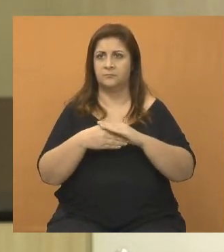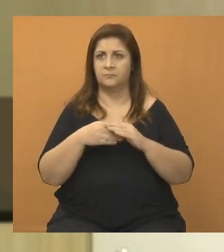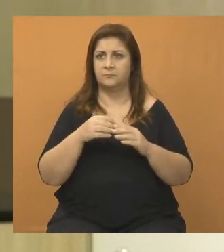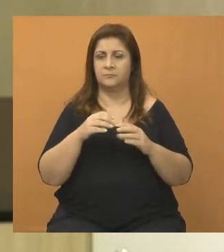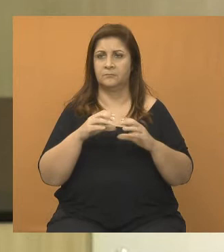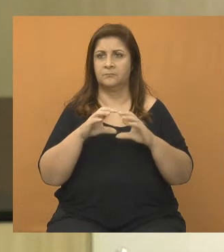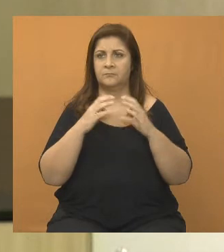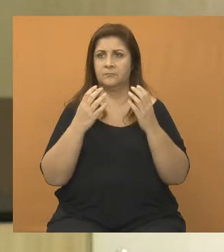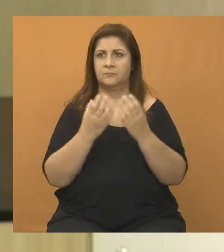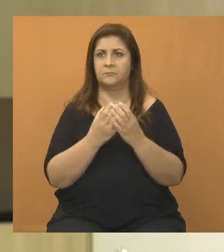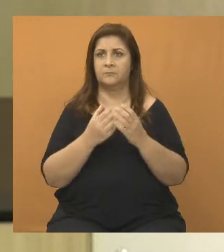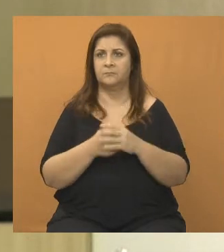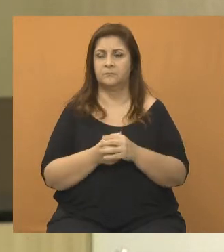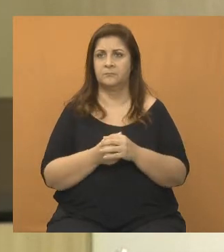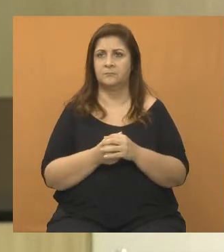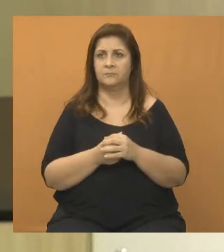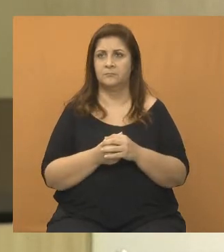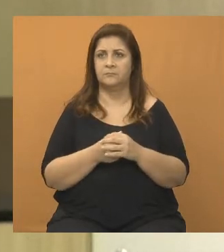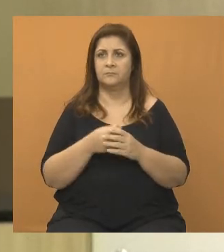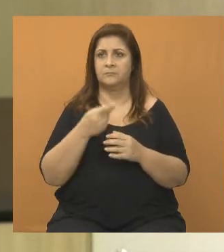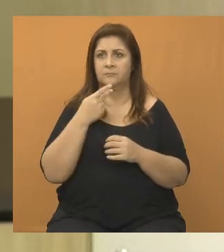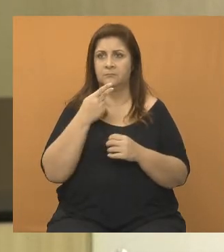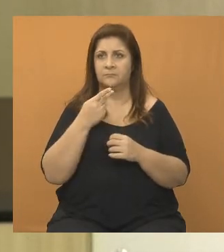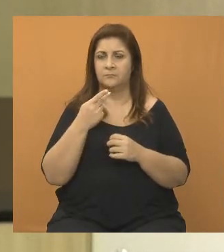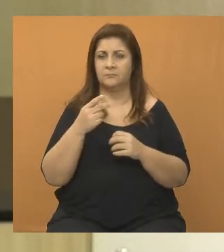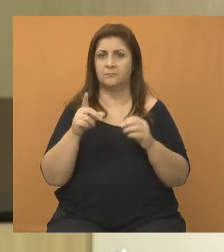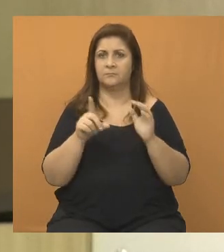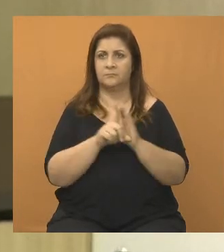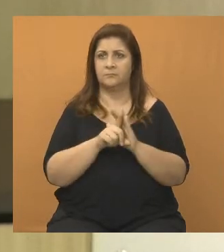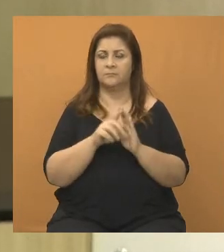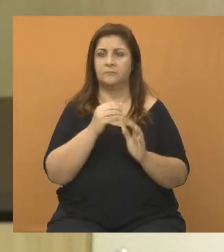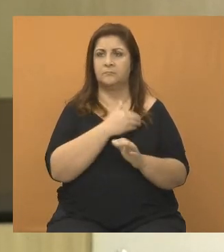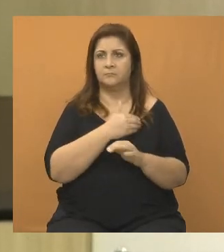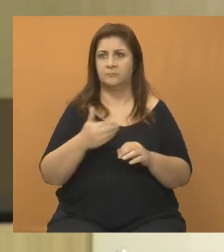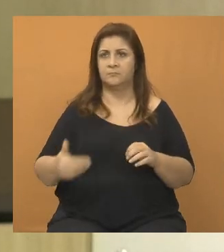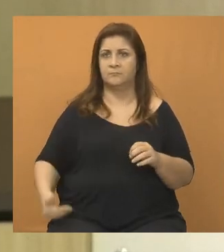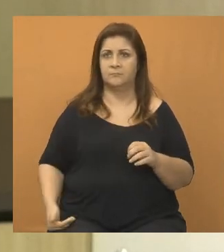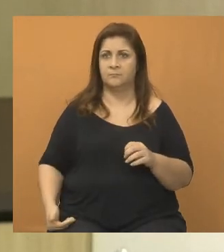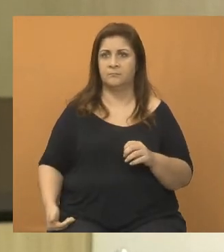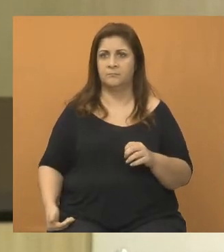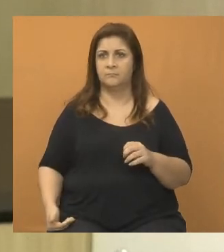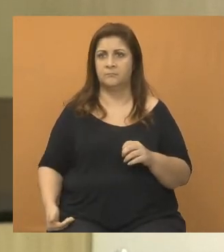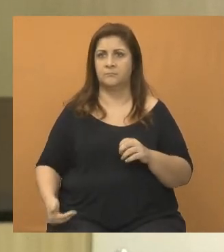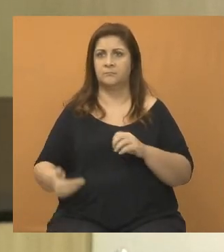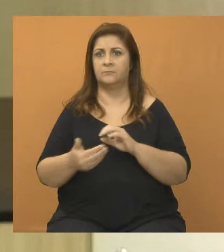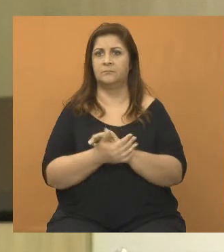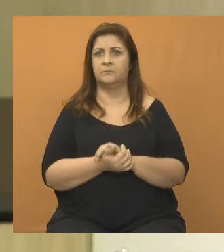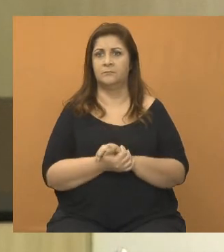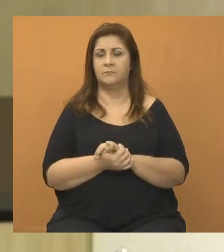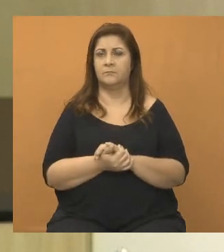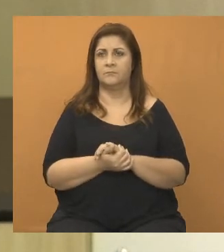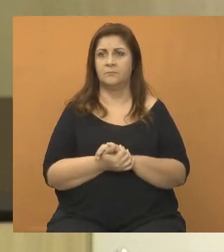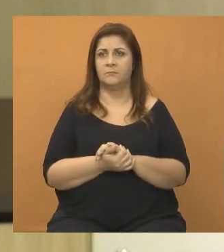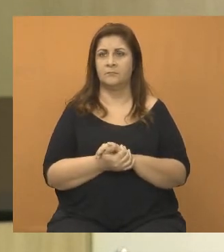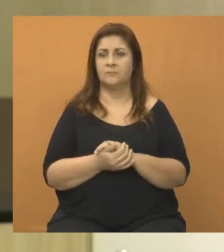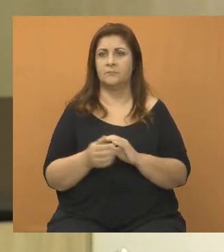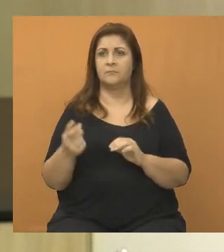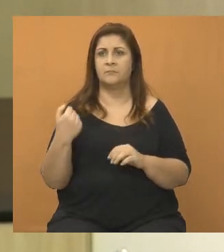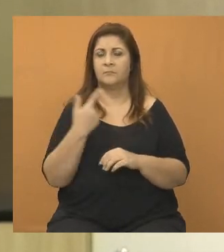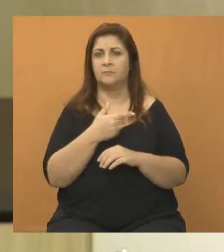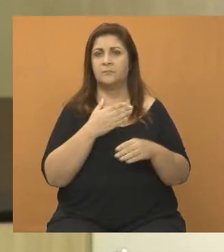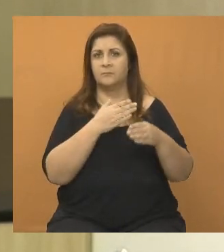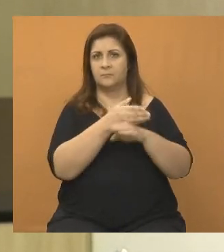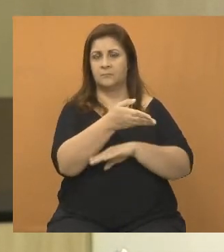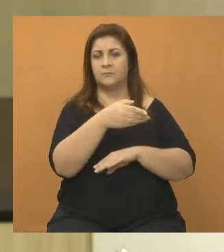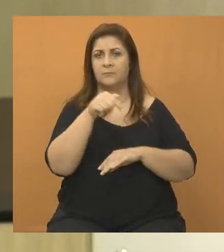está vinculado àquelas emendas impositivas, que é uma lei federal que existe, e que, inclusive, nós regularizamos aqui há